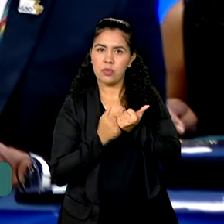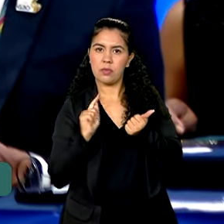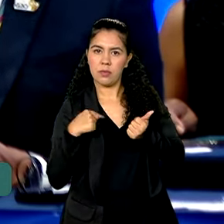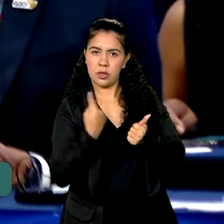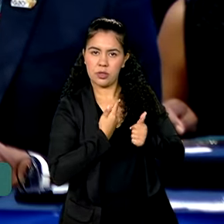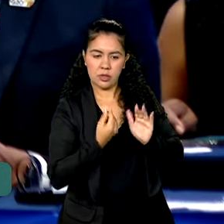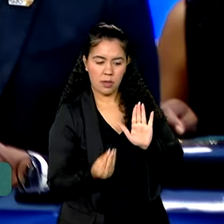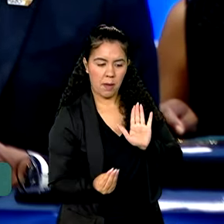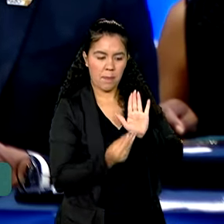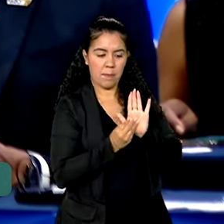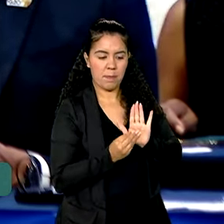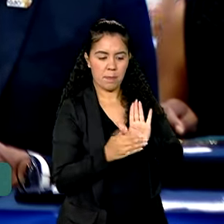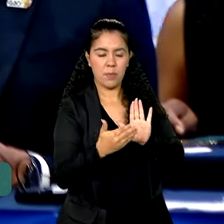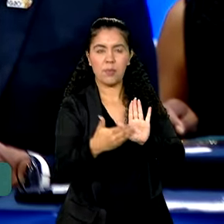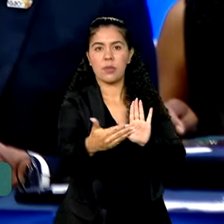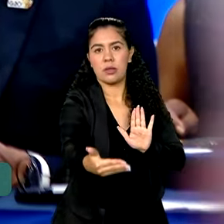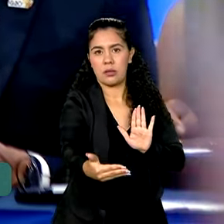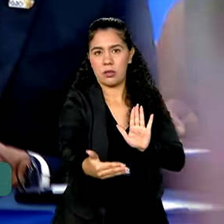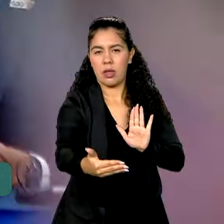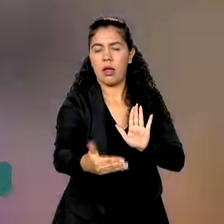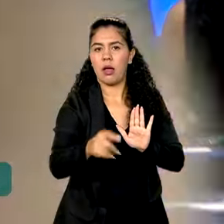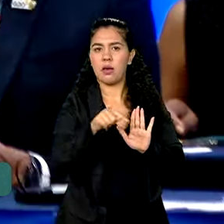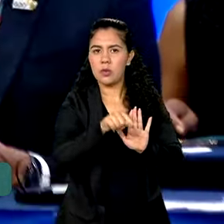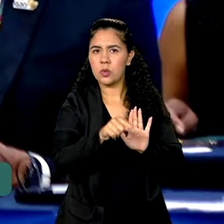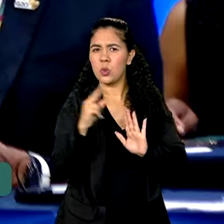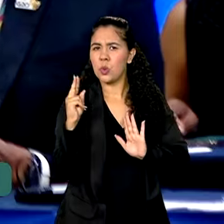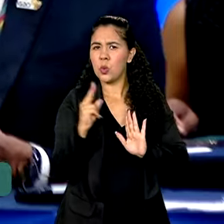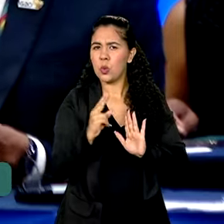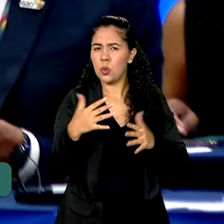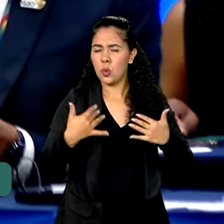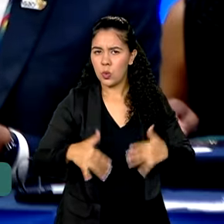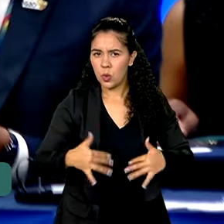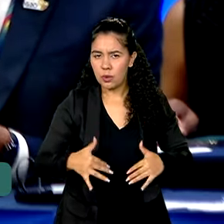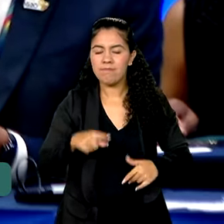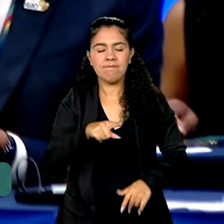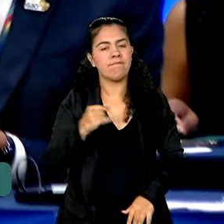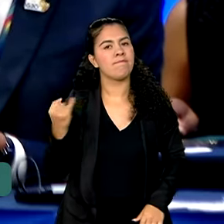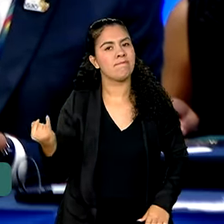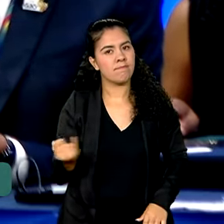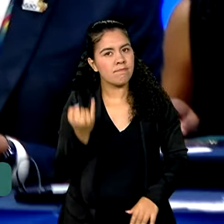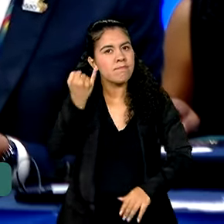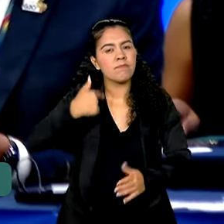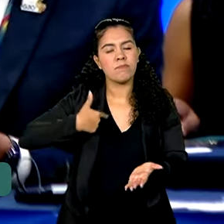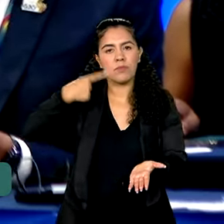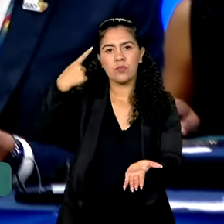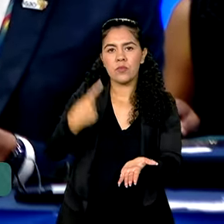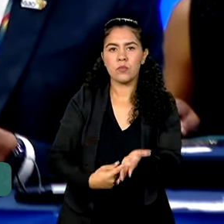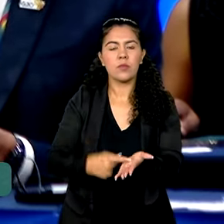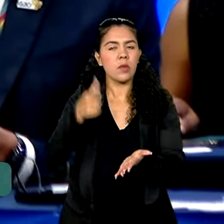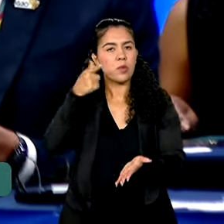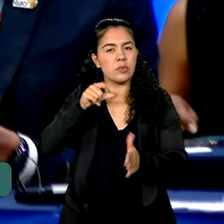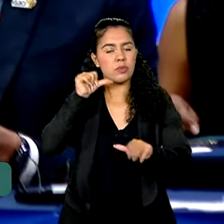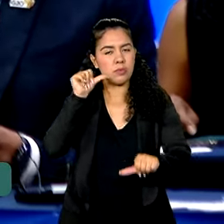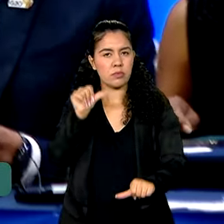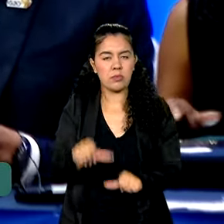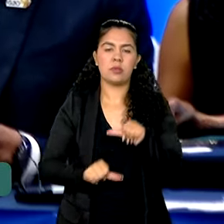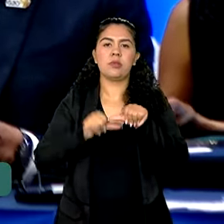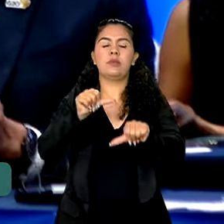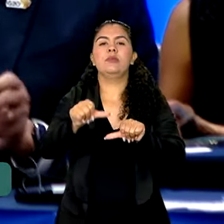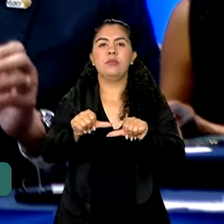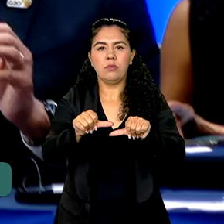nível. Essa elaboração e comprometimento são essenciais para transformar